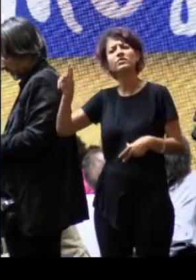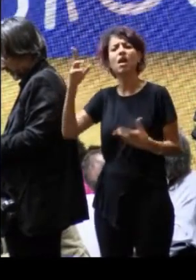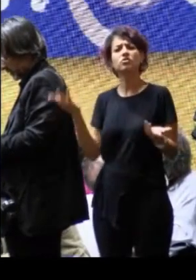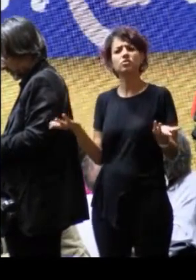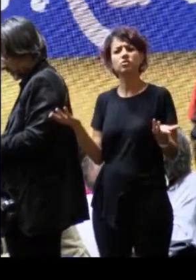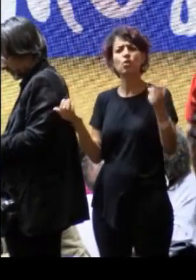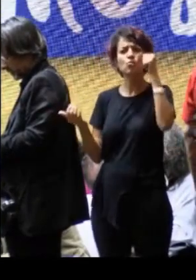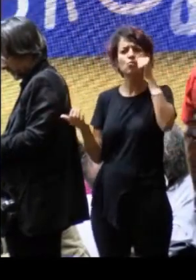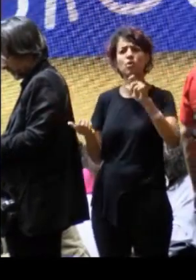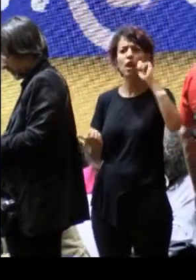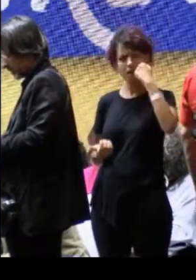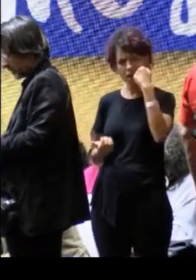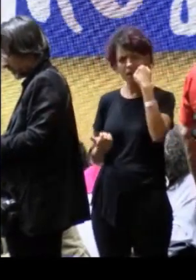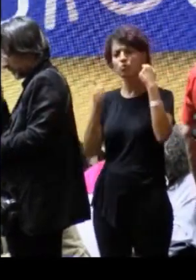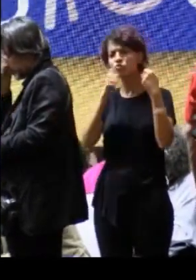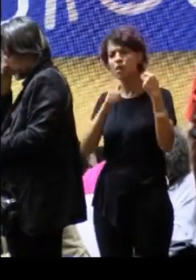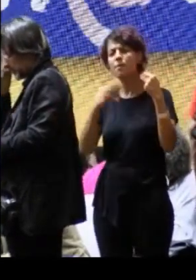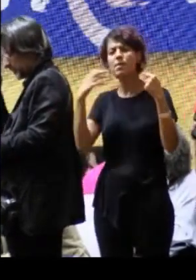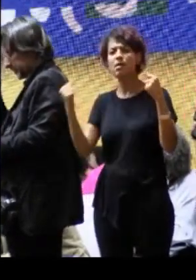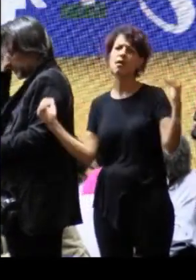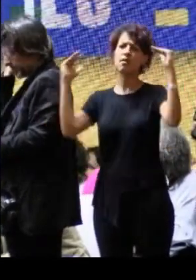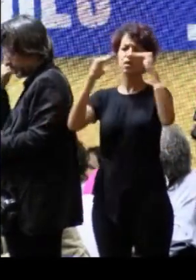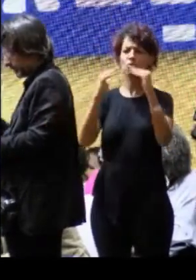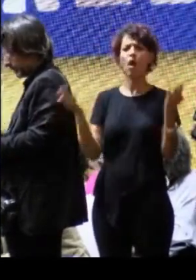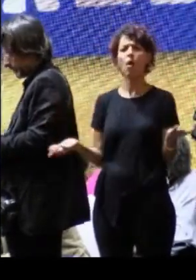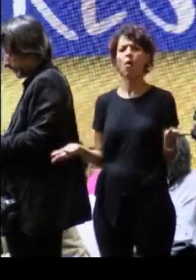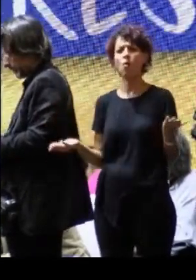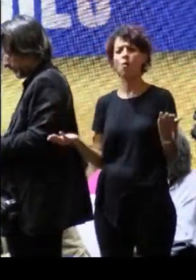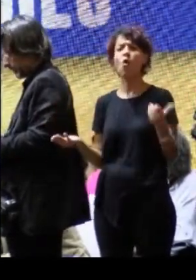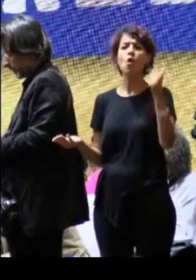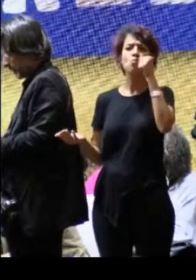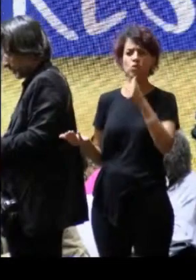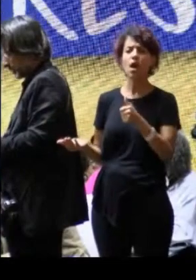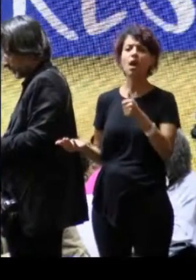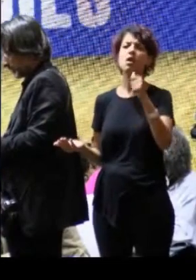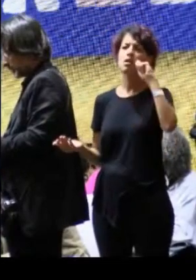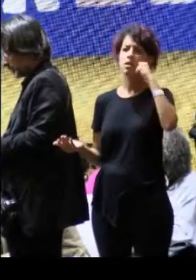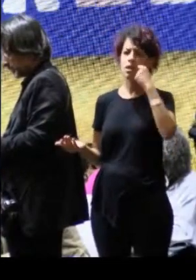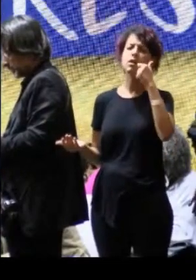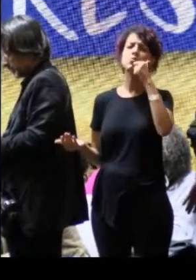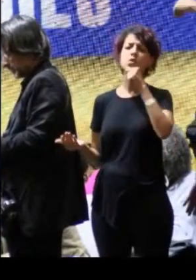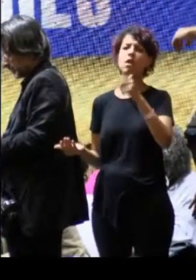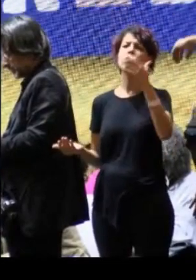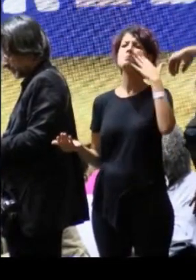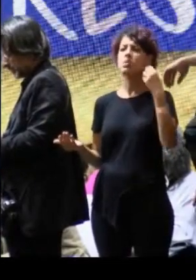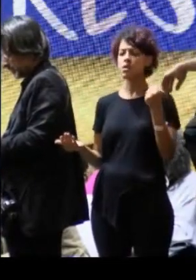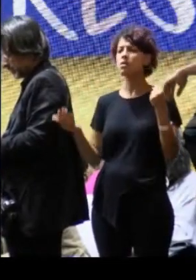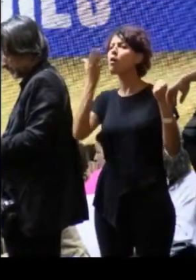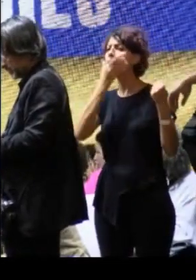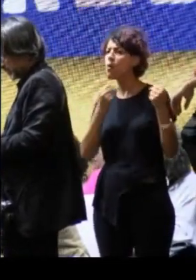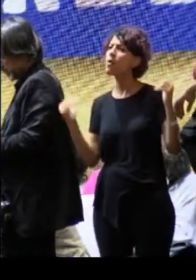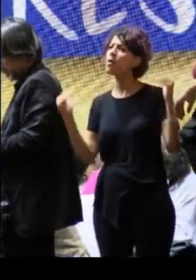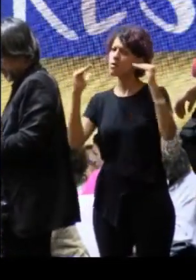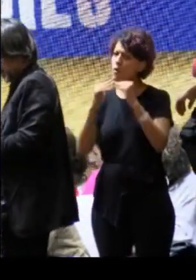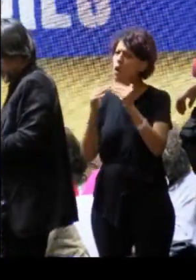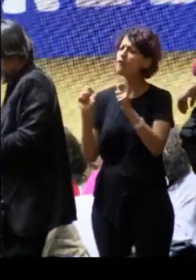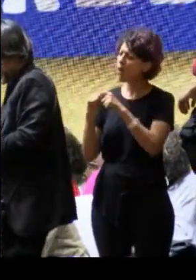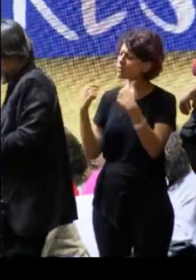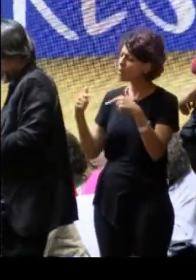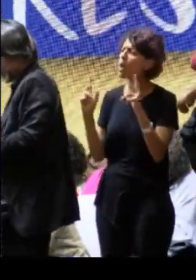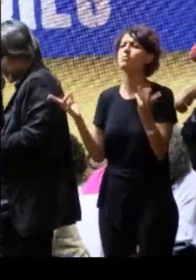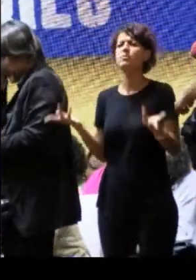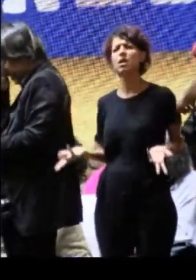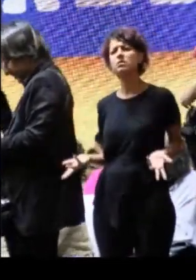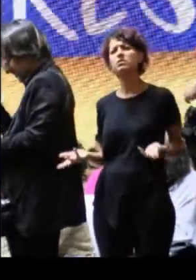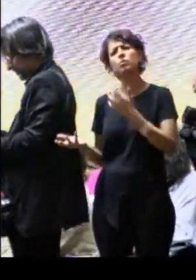mulheres negras ganhem igual às brancas, que mulheres brancas e negras ganhem igual ao homem, fazendo a mesma função. Isso